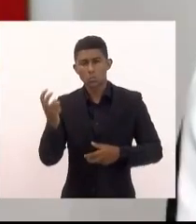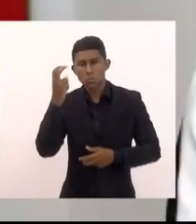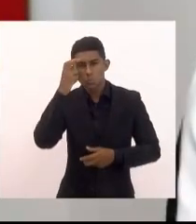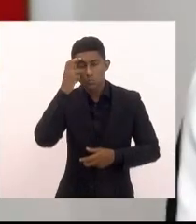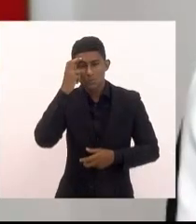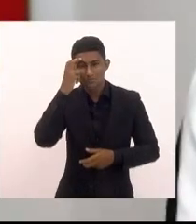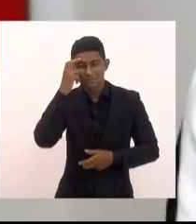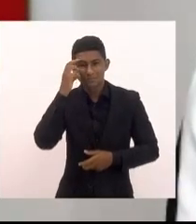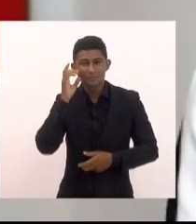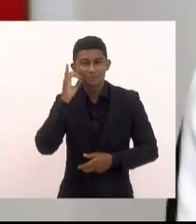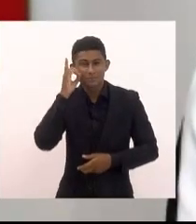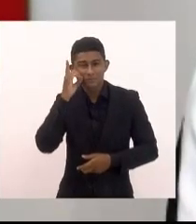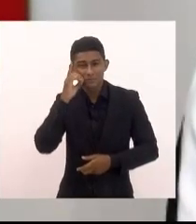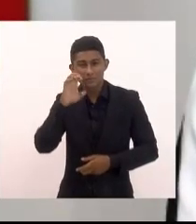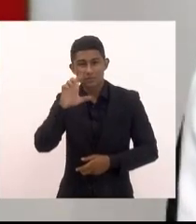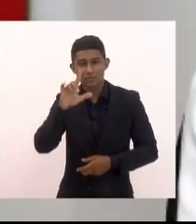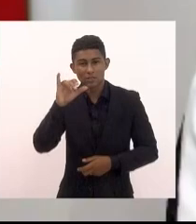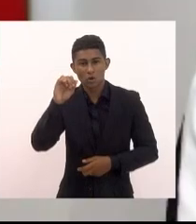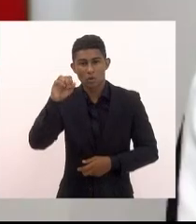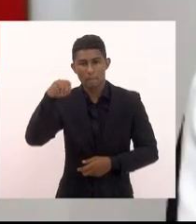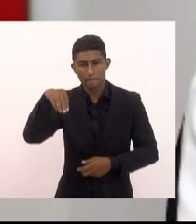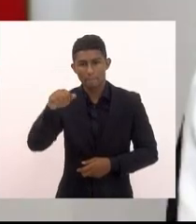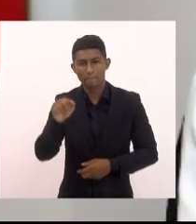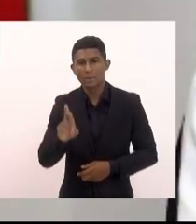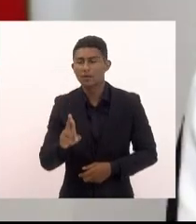deputado Eliomar.